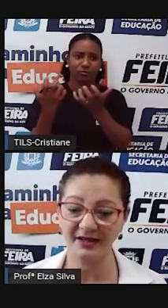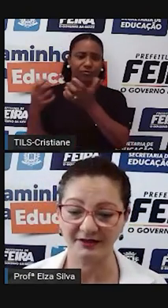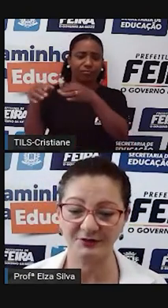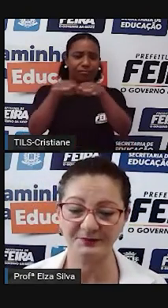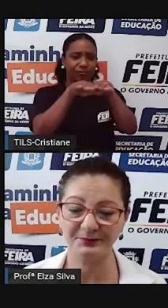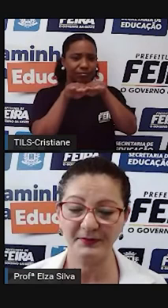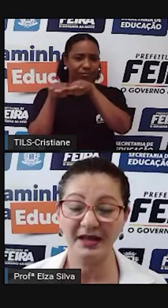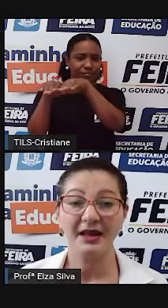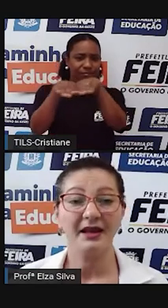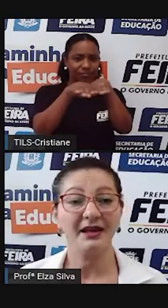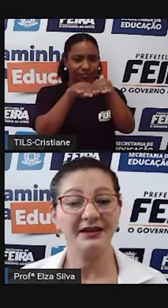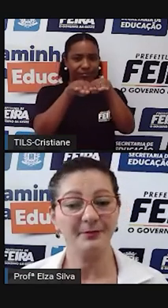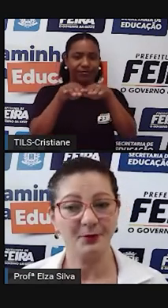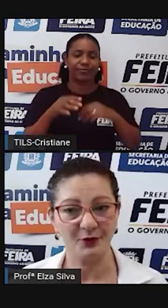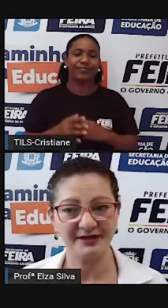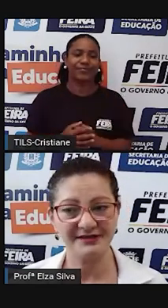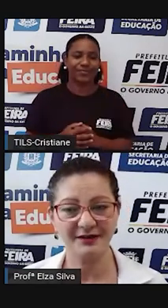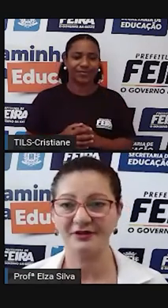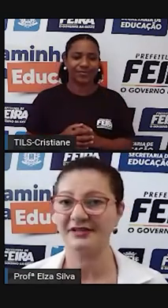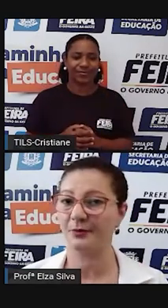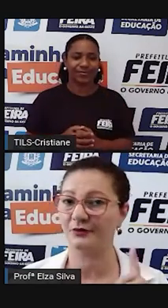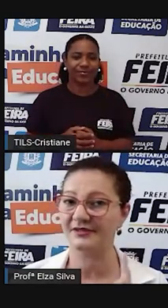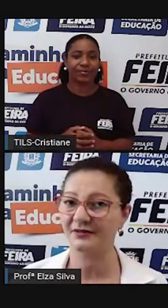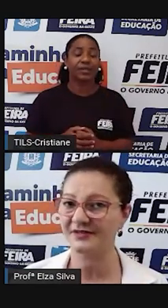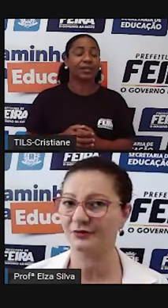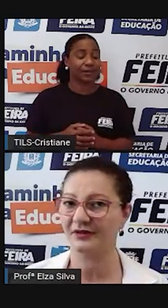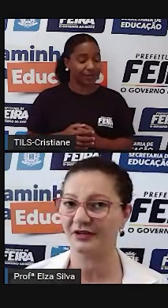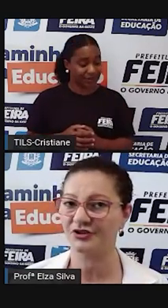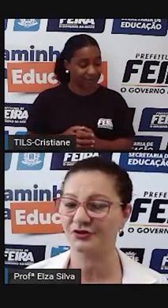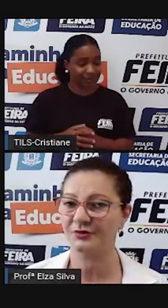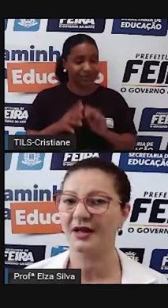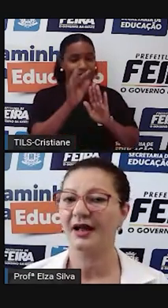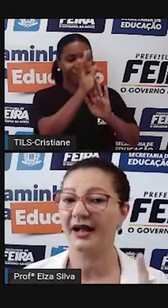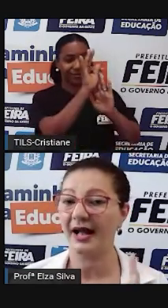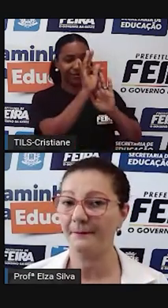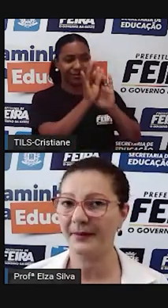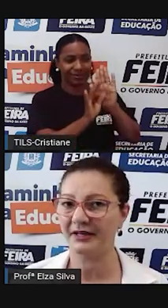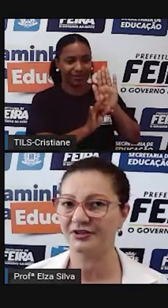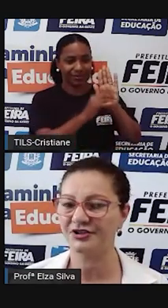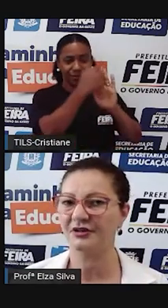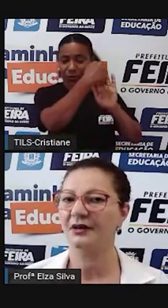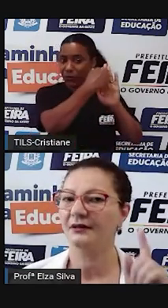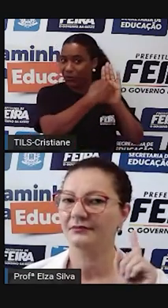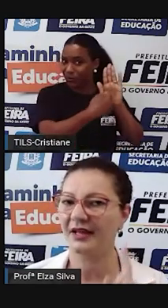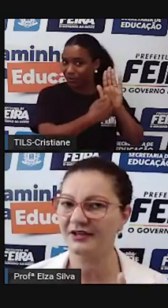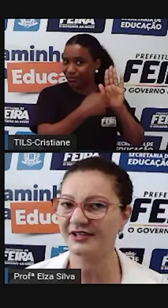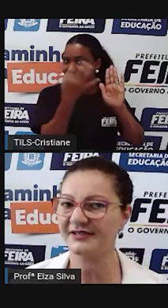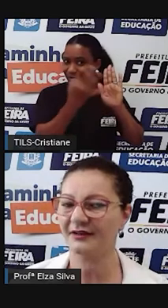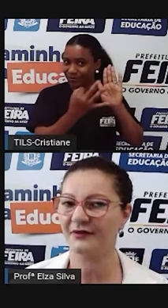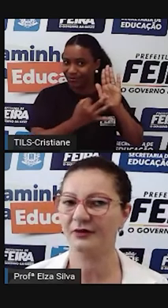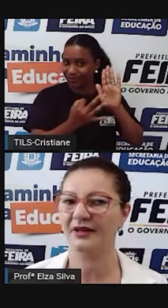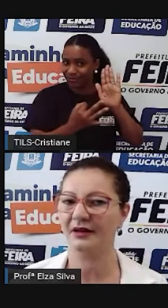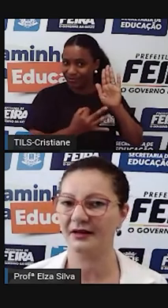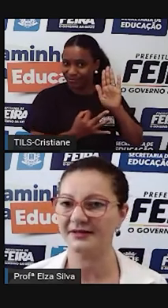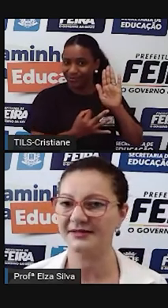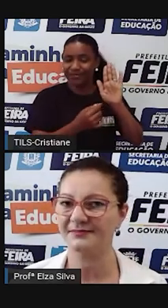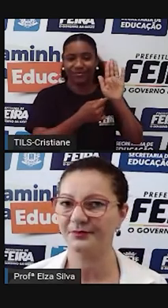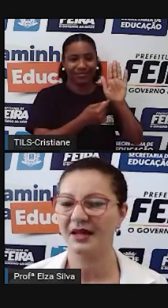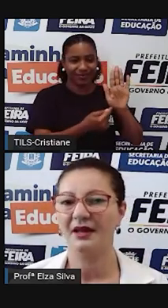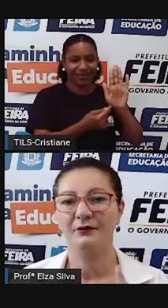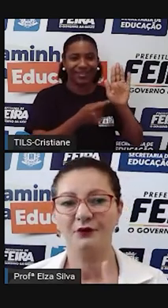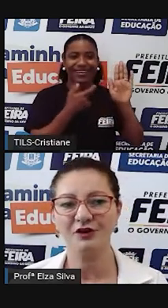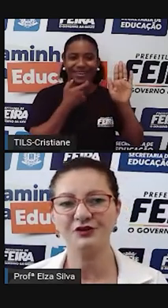Luciana Barreto. E depois que você produzir o seu texto, capriche, tente escrevê-lo em